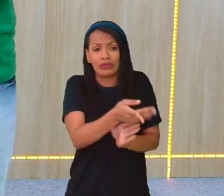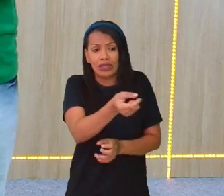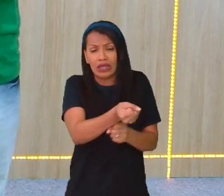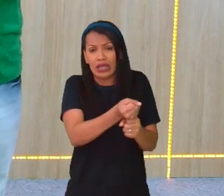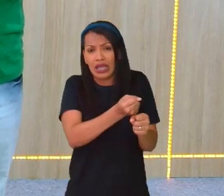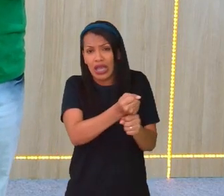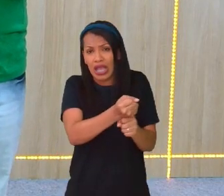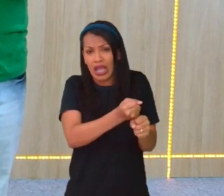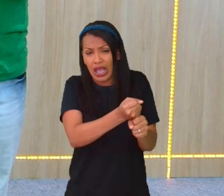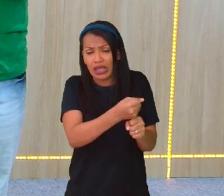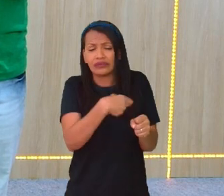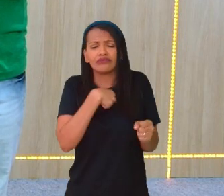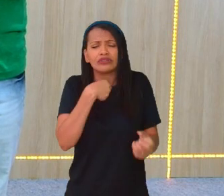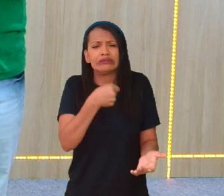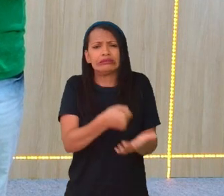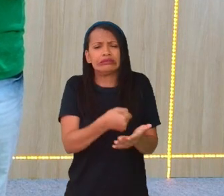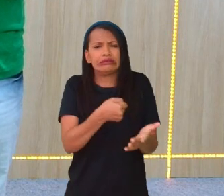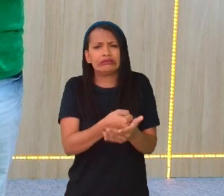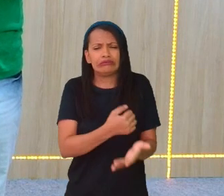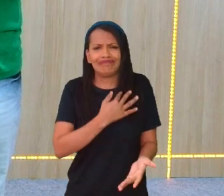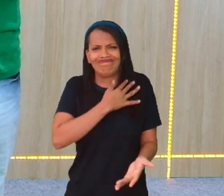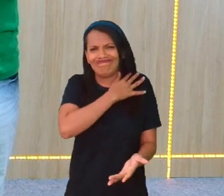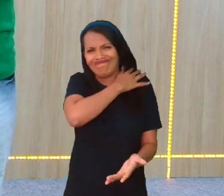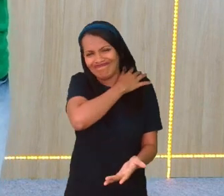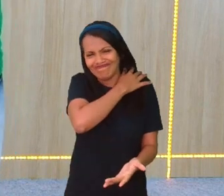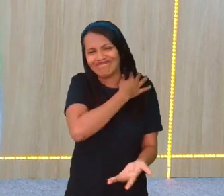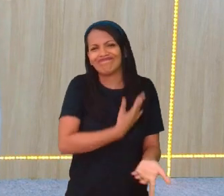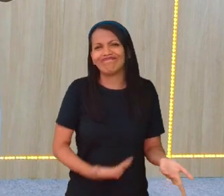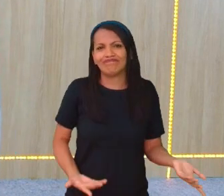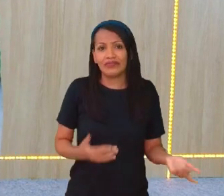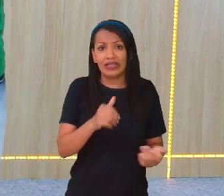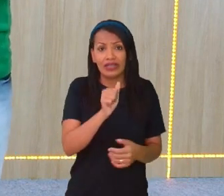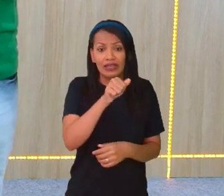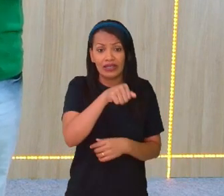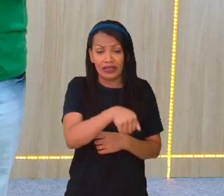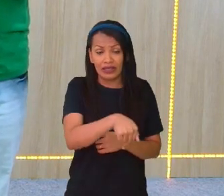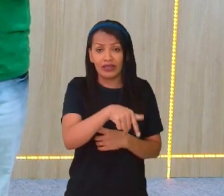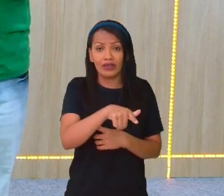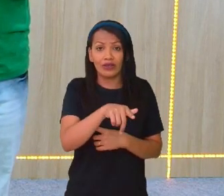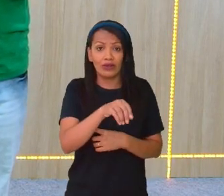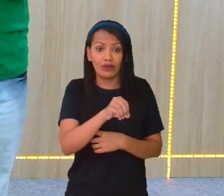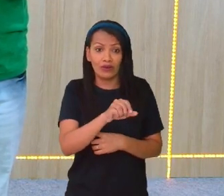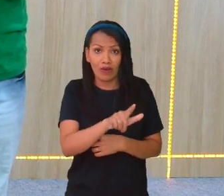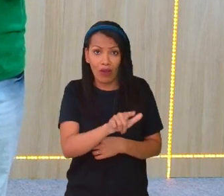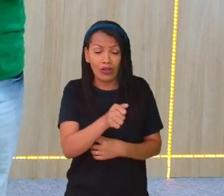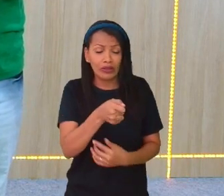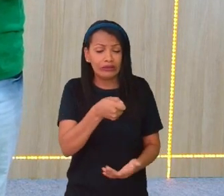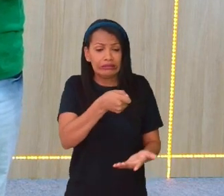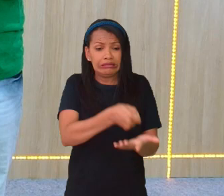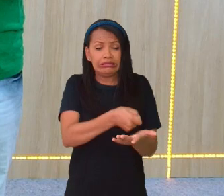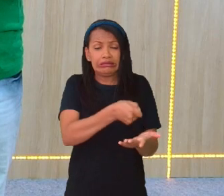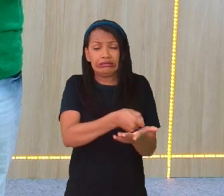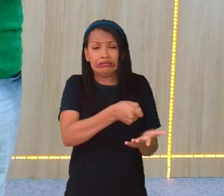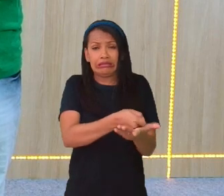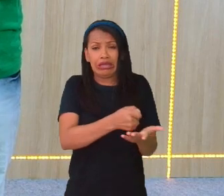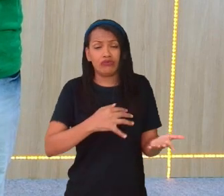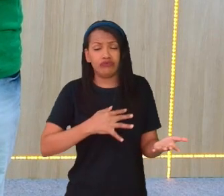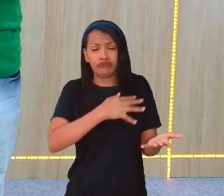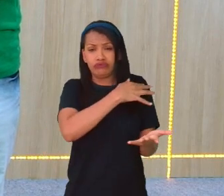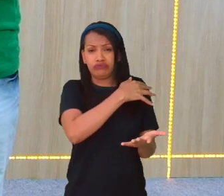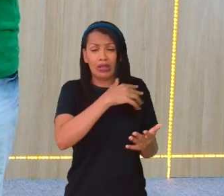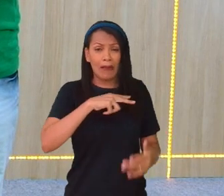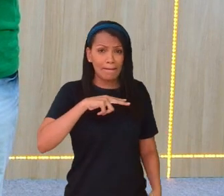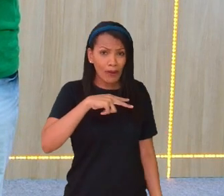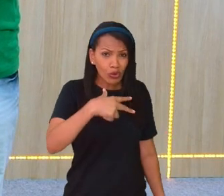sob ditadura. Né? Isso. Angola viveu-se muito tempo sob ditadura Exato. portuguesa. Né? A